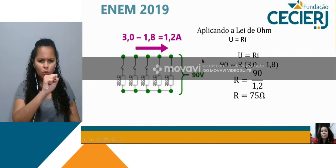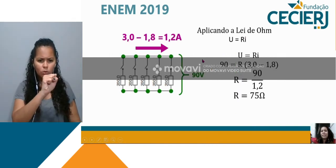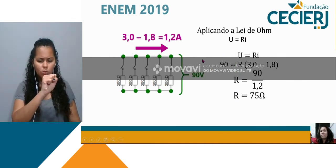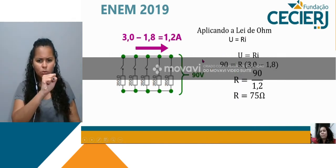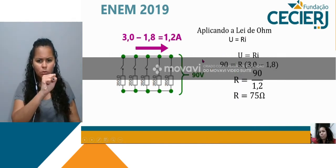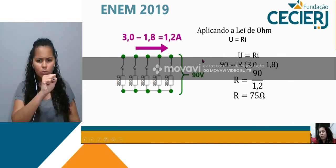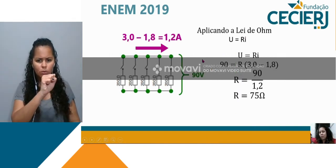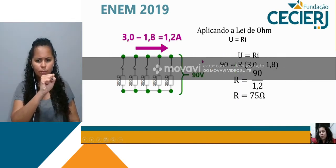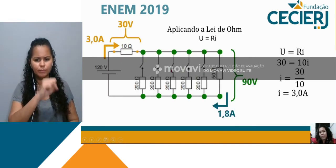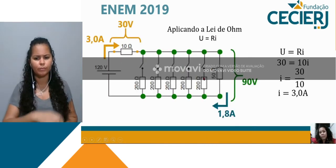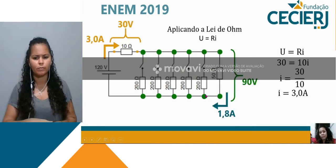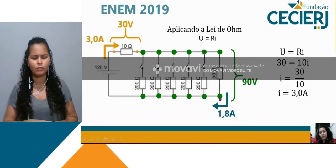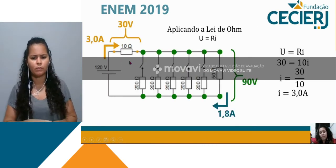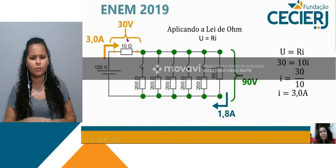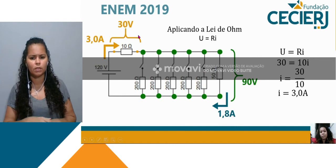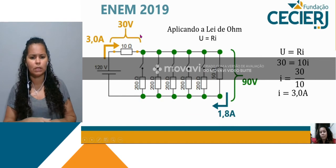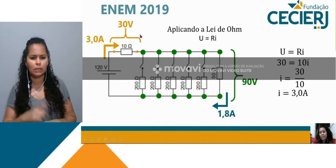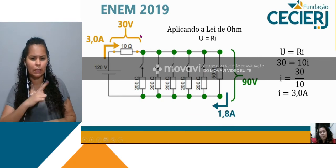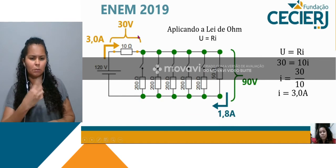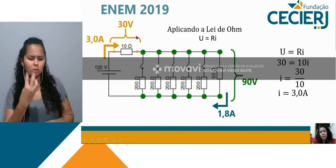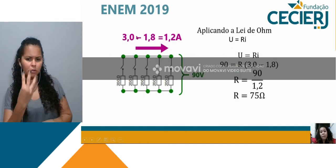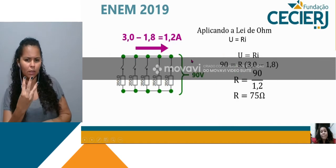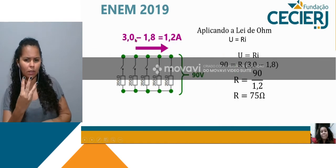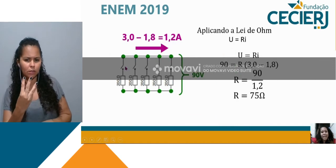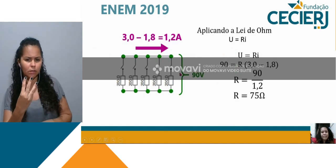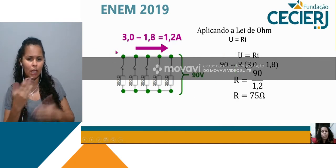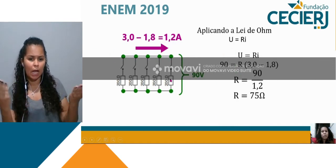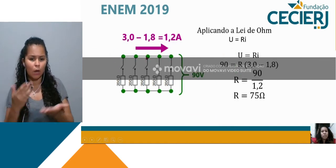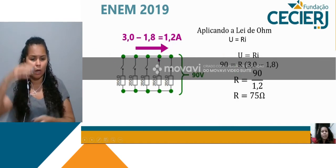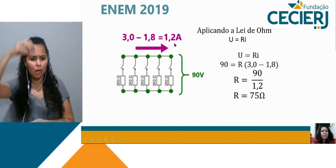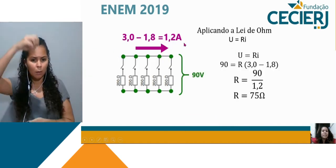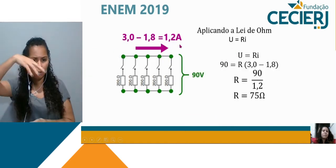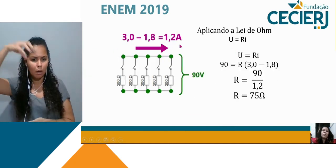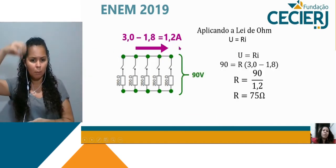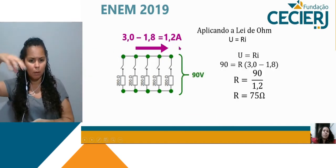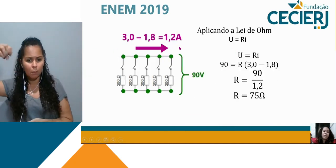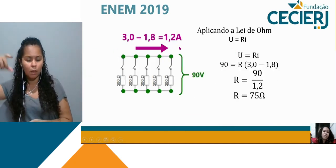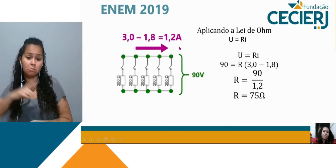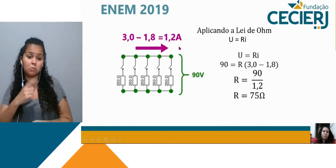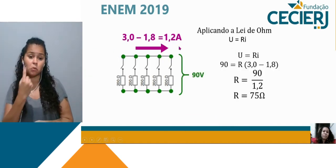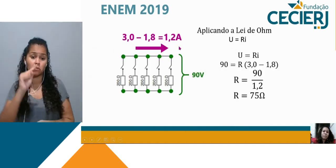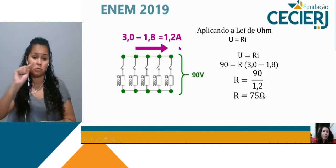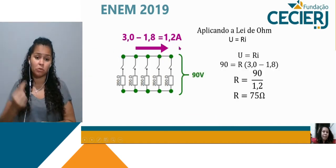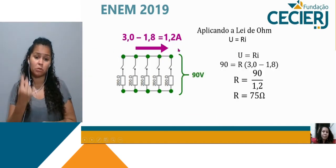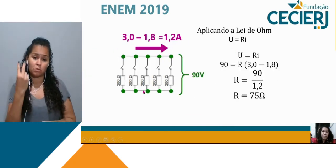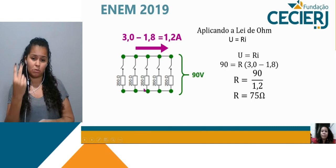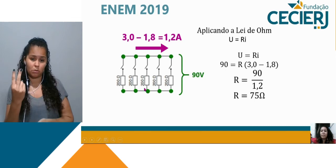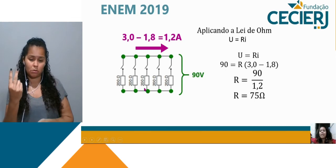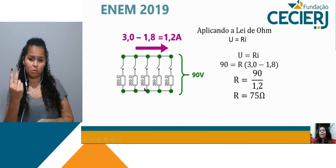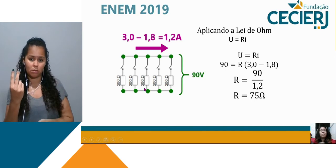Que se para a TV foi 1,8 e entrou 3, para esse monte de lâmpada tem 1,2,